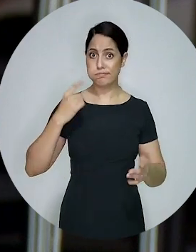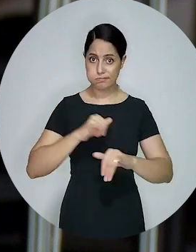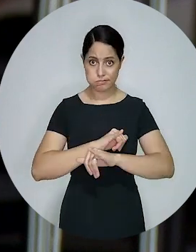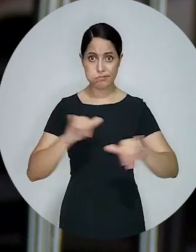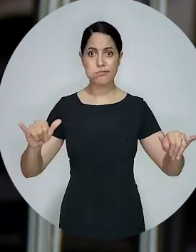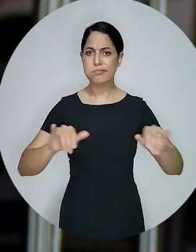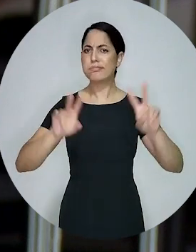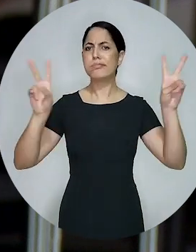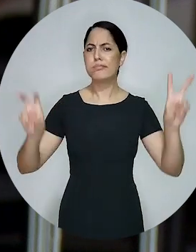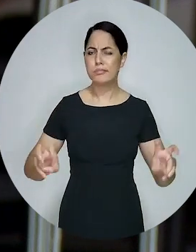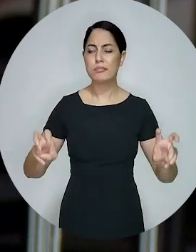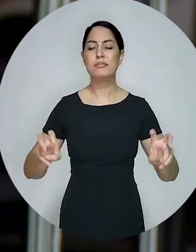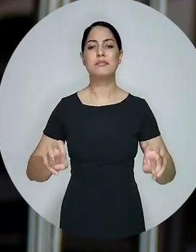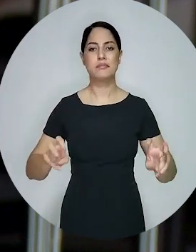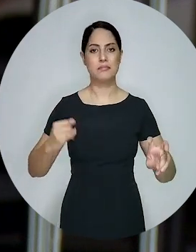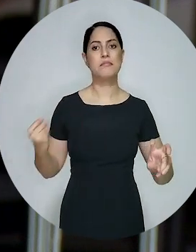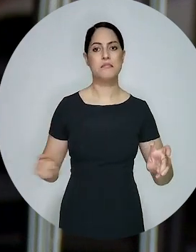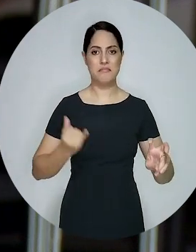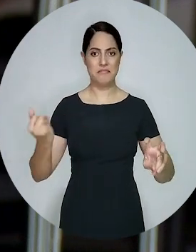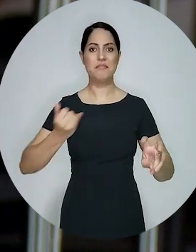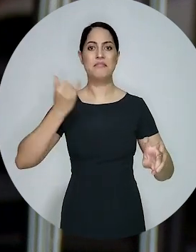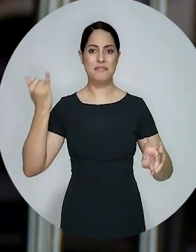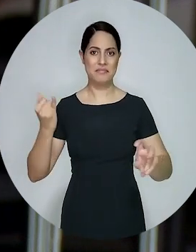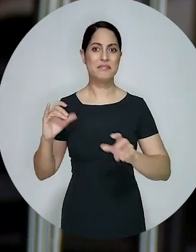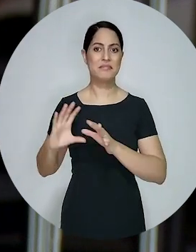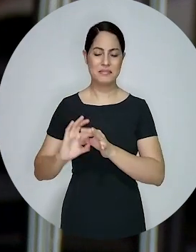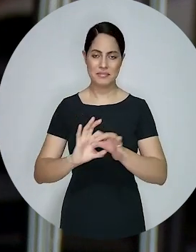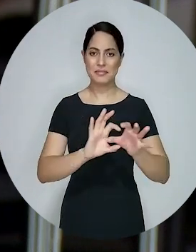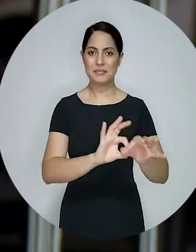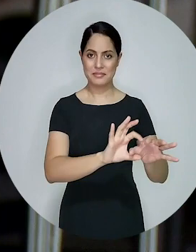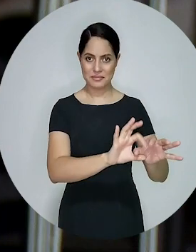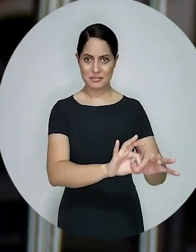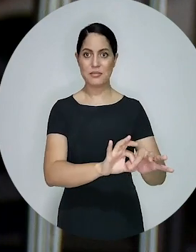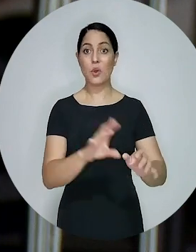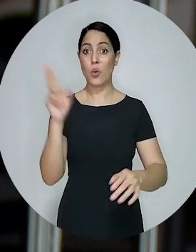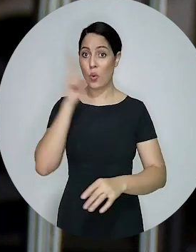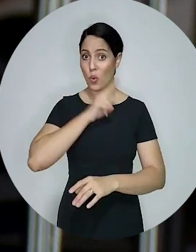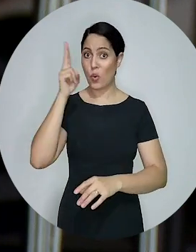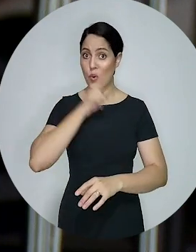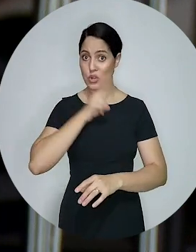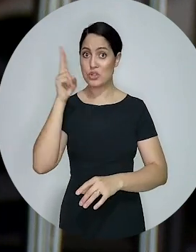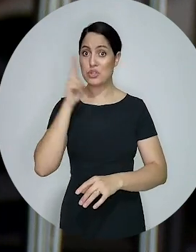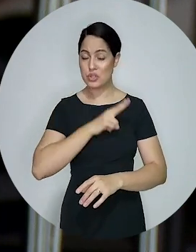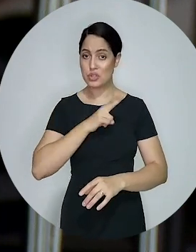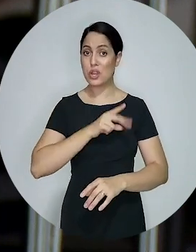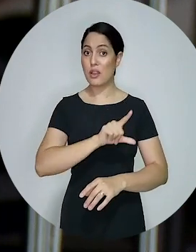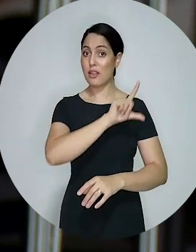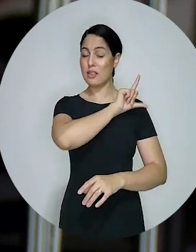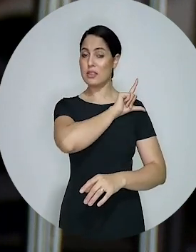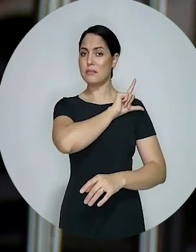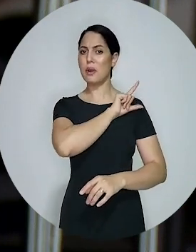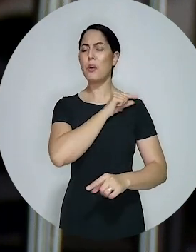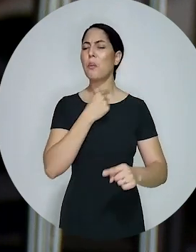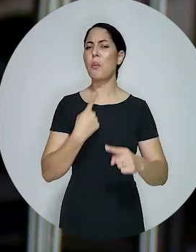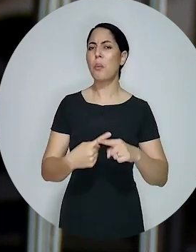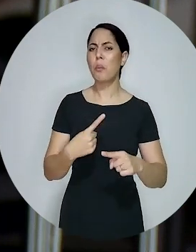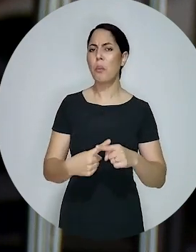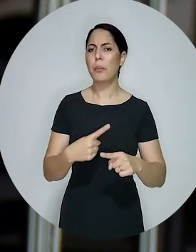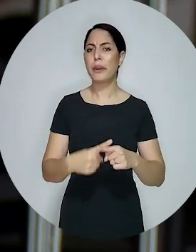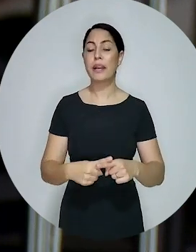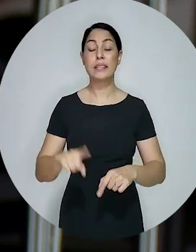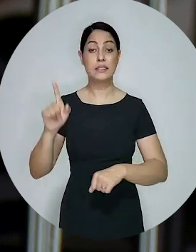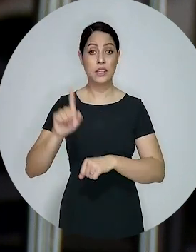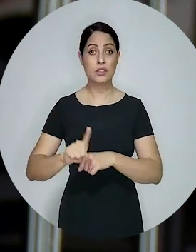Tribunal Federal a arguição de descumprimento de preceito fundamental com pedido de concessão de tutela de urgência antecipada